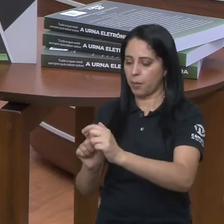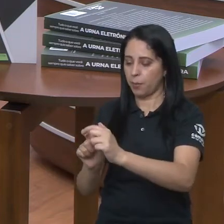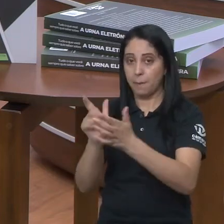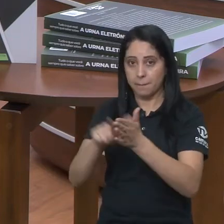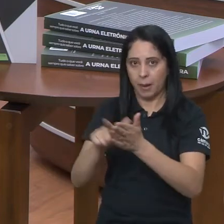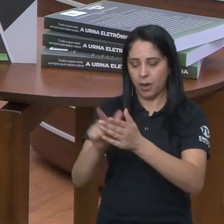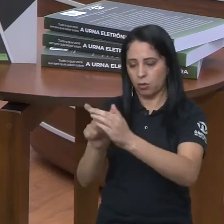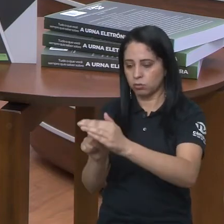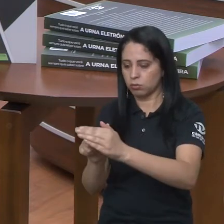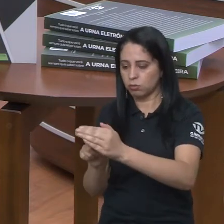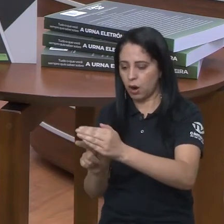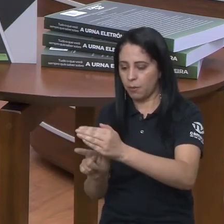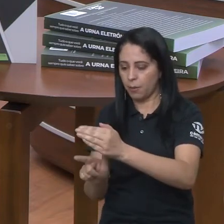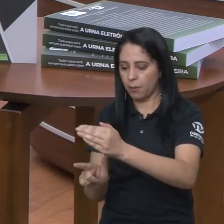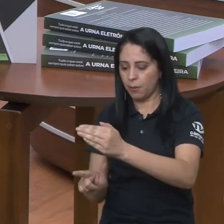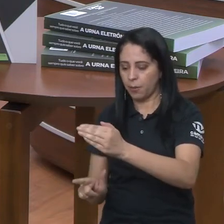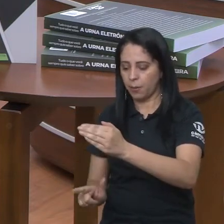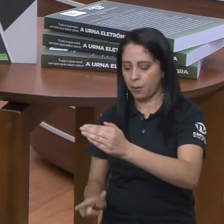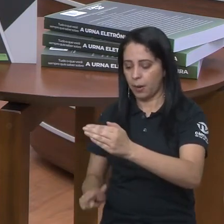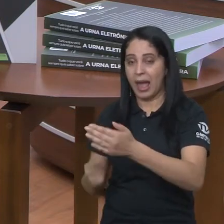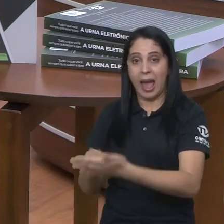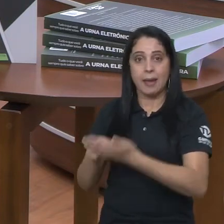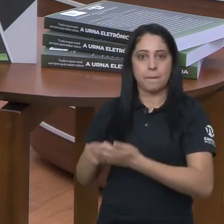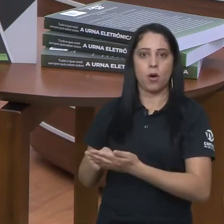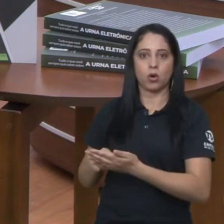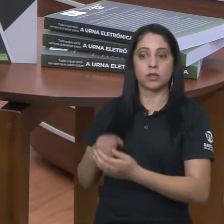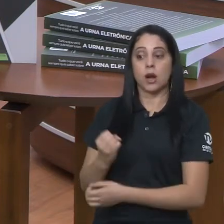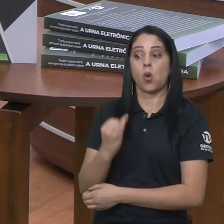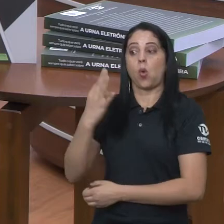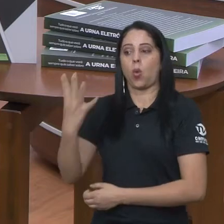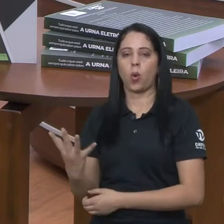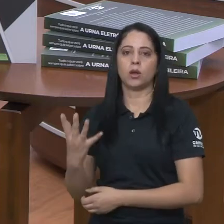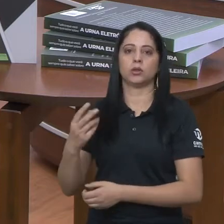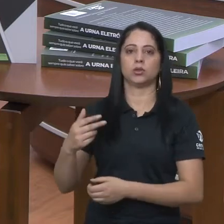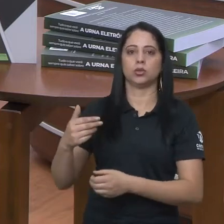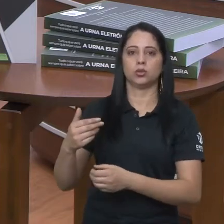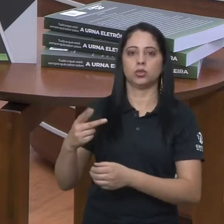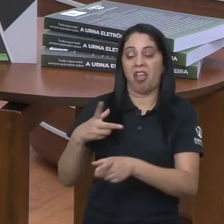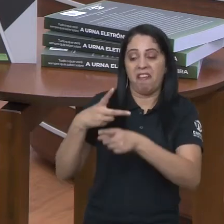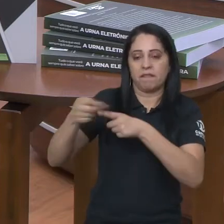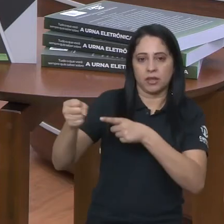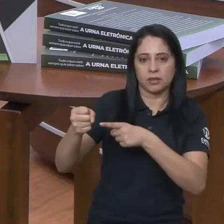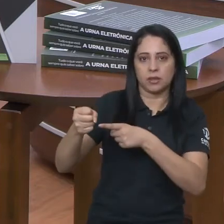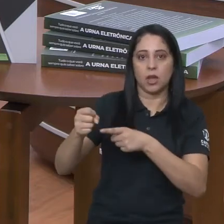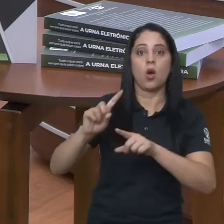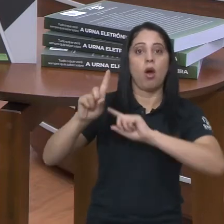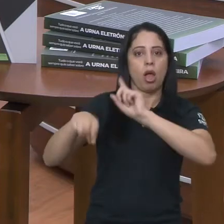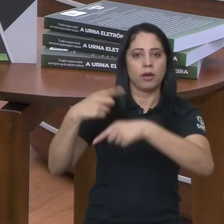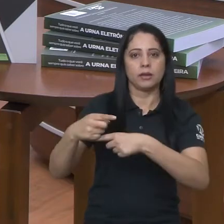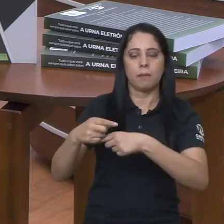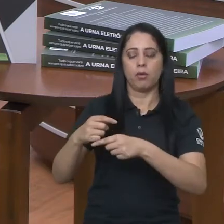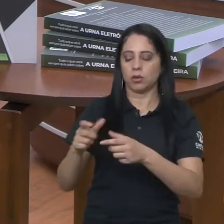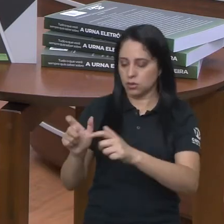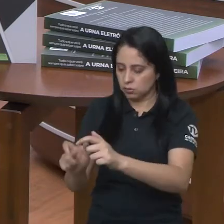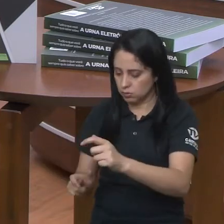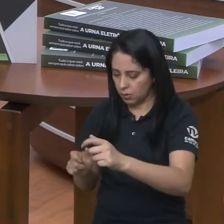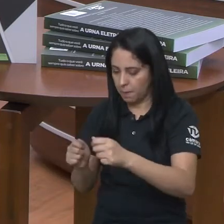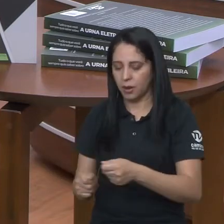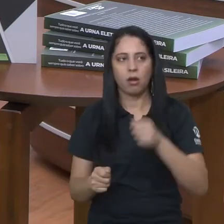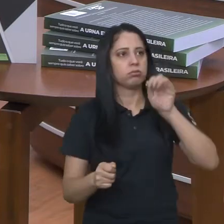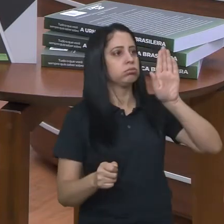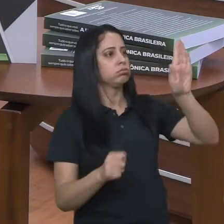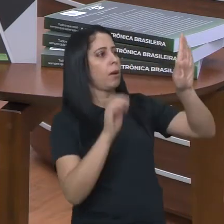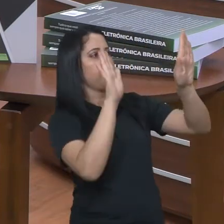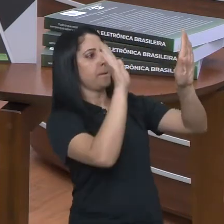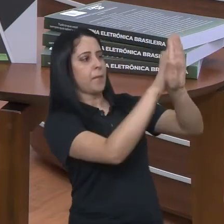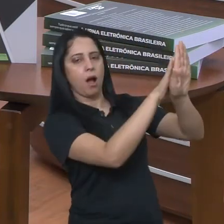emite um boletim chamado boletim de urna e ali lista todos os candidatos. Esse boletim de urna é fixado na porta dos